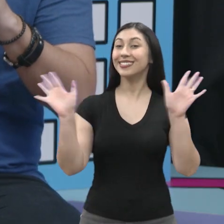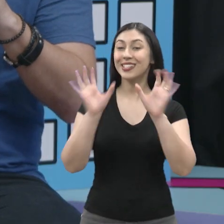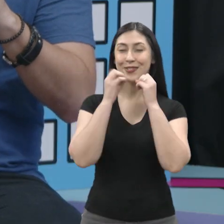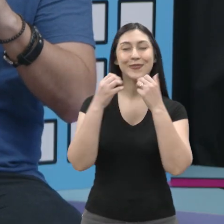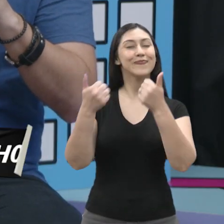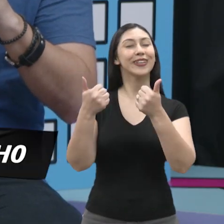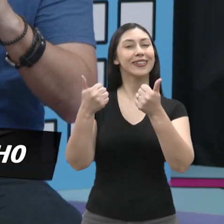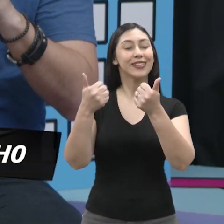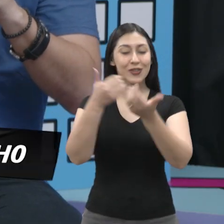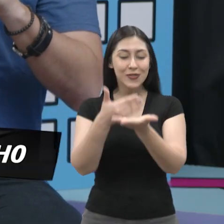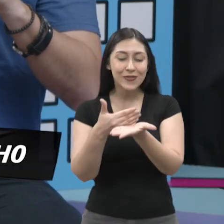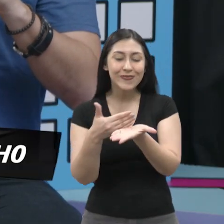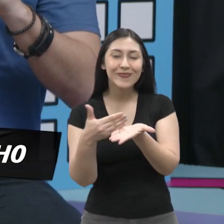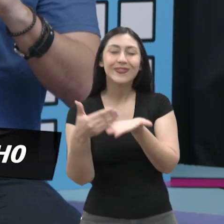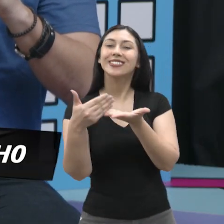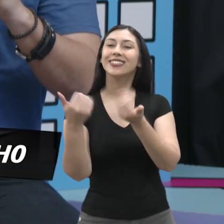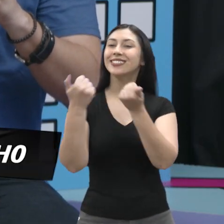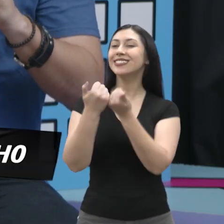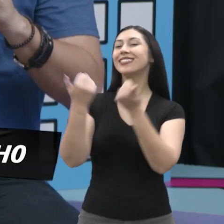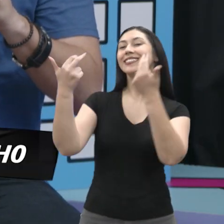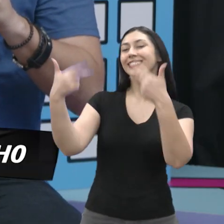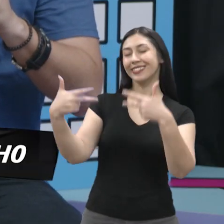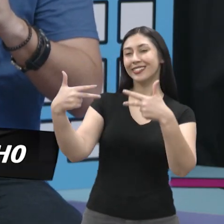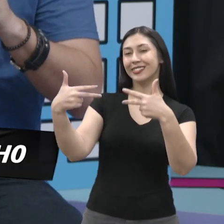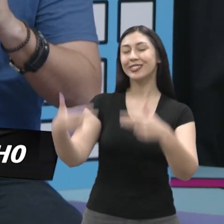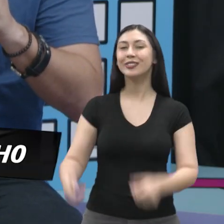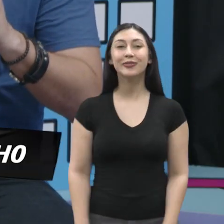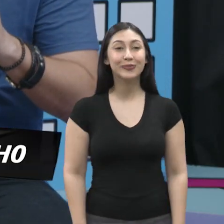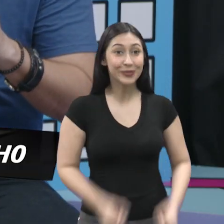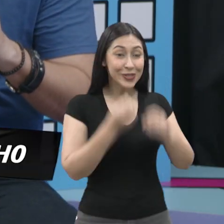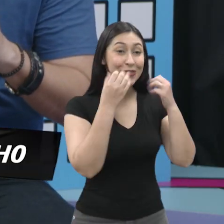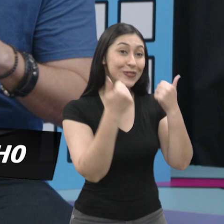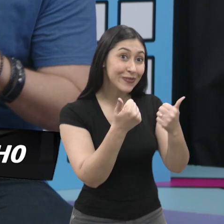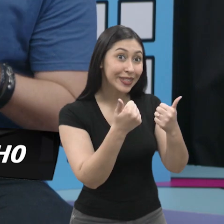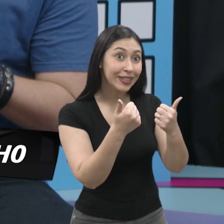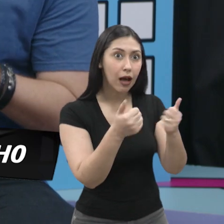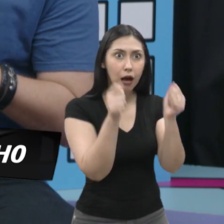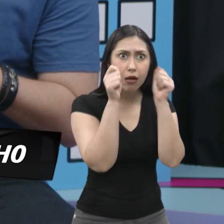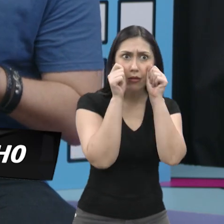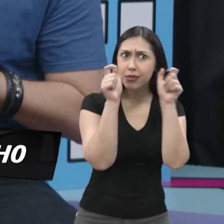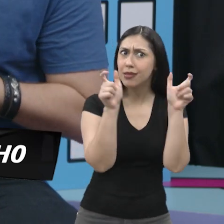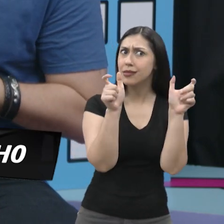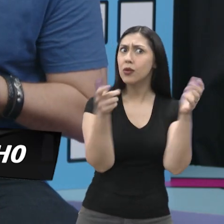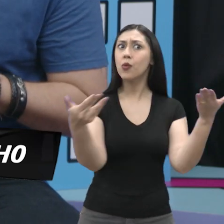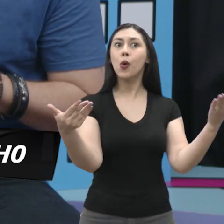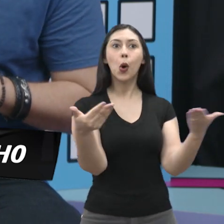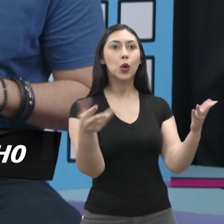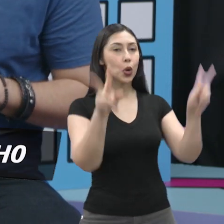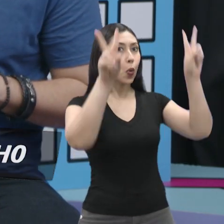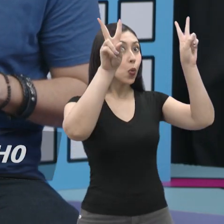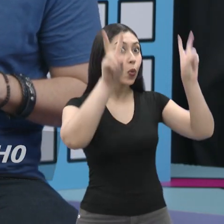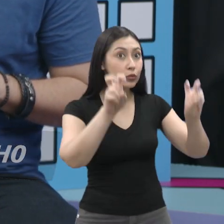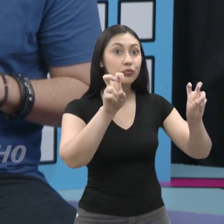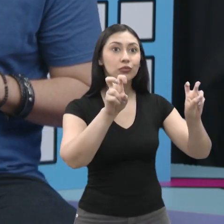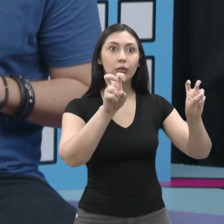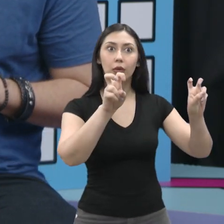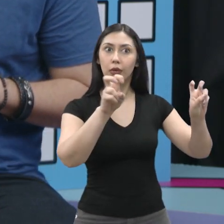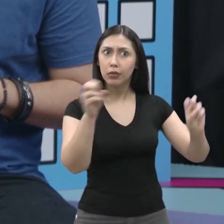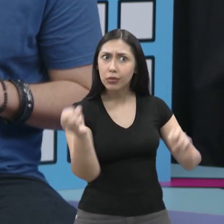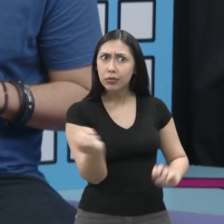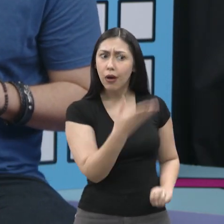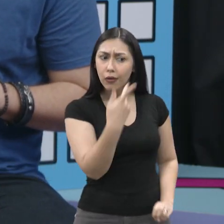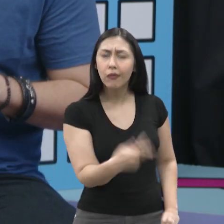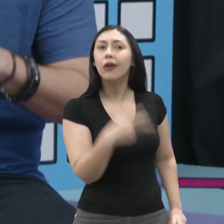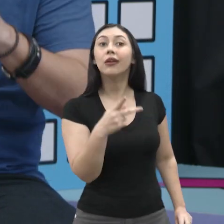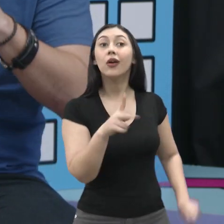Fala galera, beleza? Estamos na área com o Tá Ligado na Cidade. Tudo bem, pessoal? Se liga só que hoje o nosso tema é inédito, hein? A